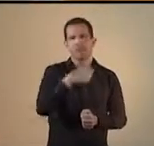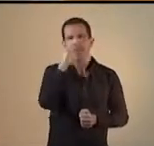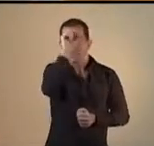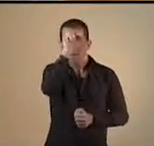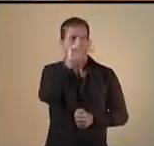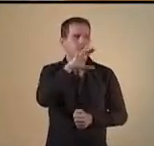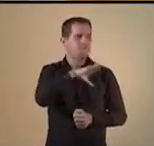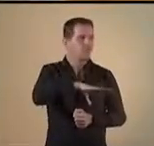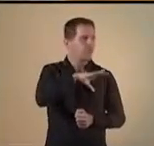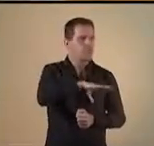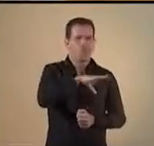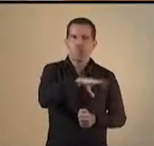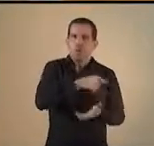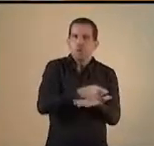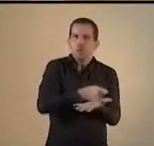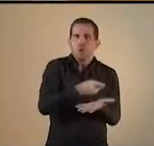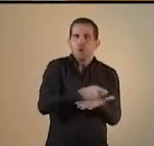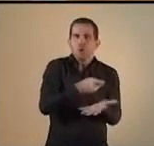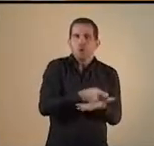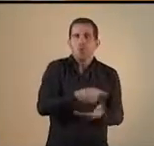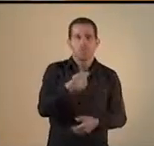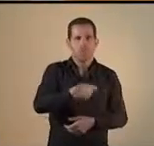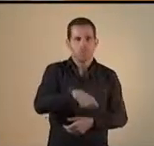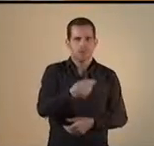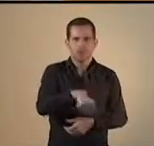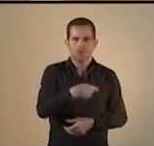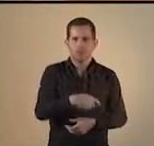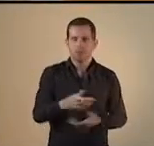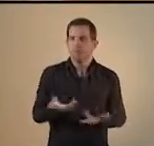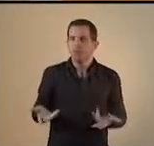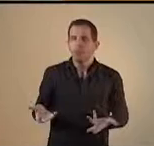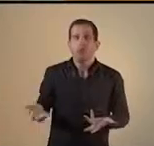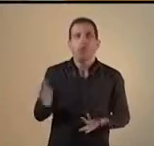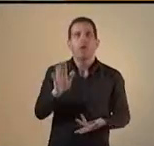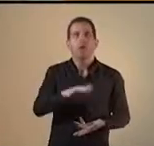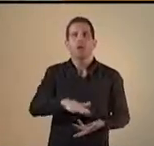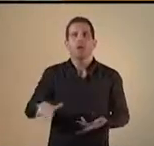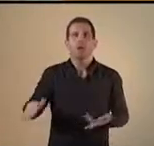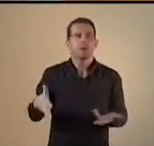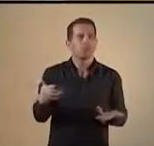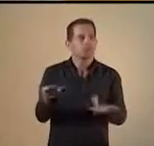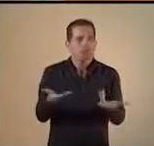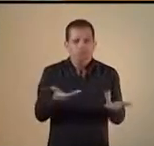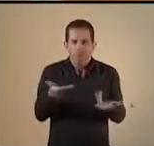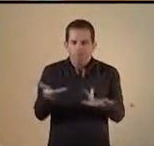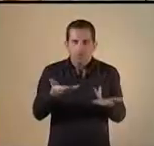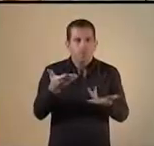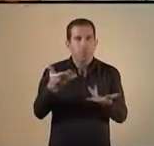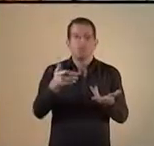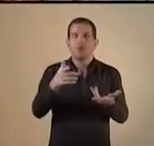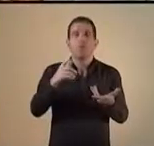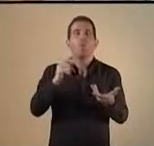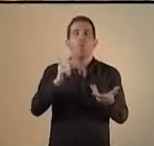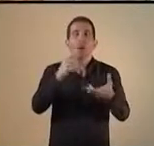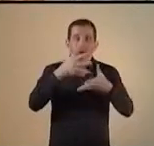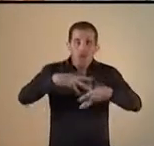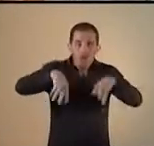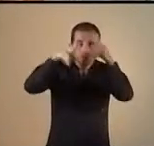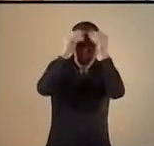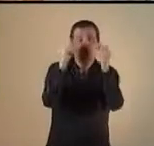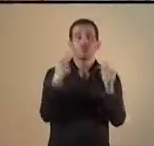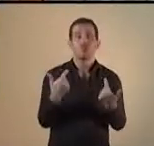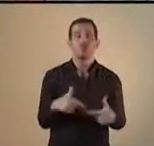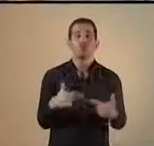língua portuguesa a qualquer custo. E isso, a criança ela acaba não tendo a aquisição da